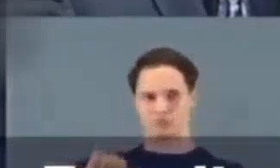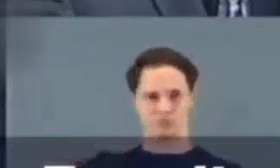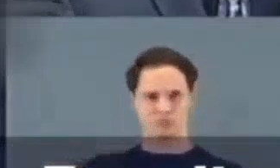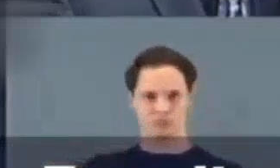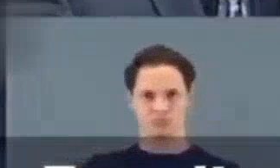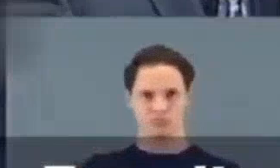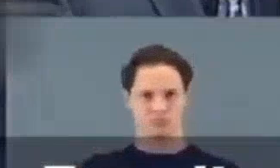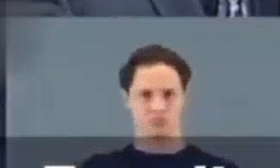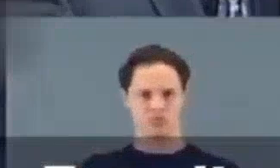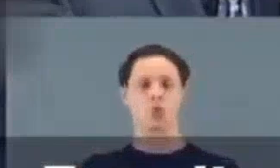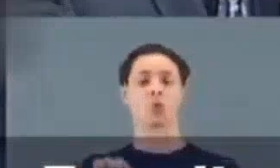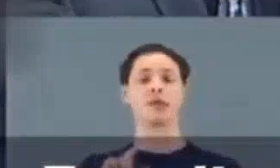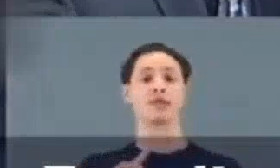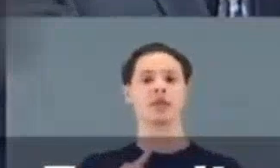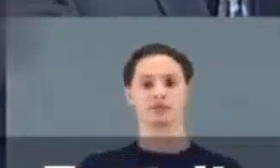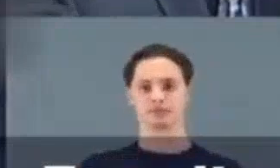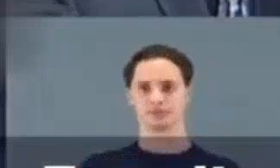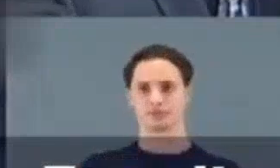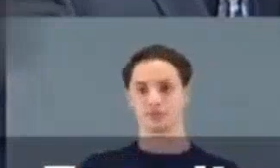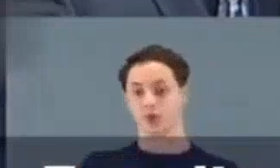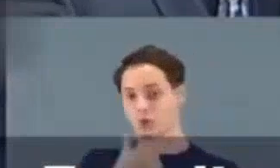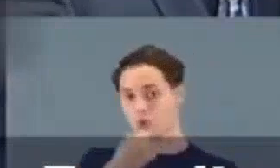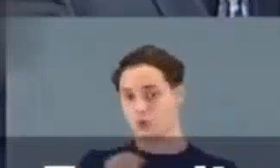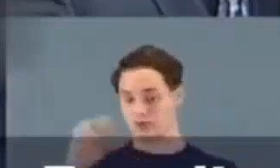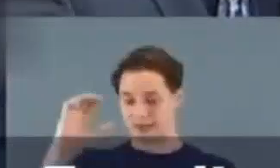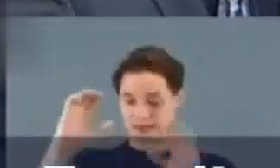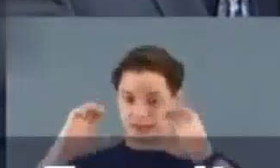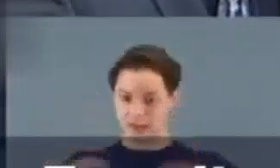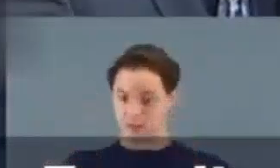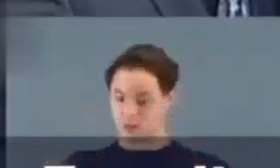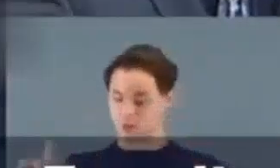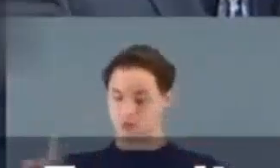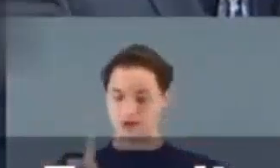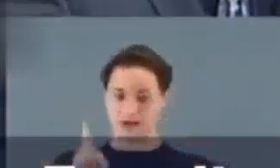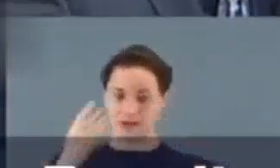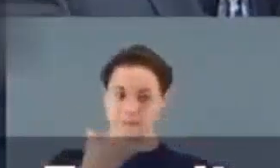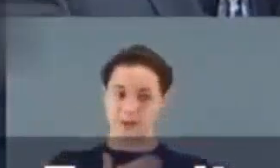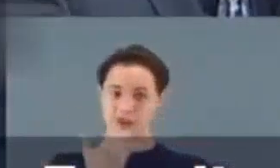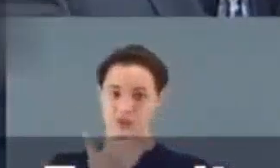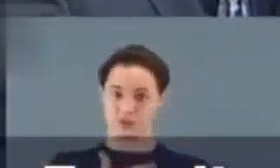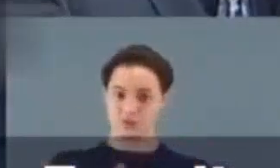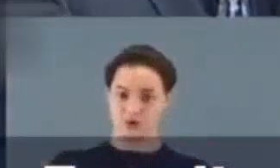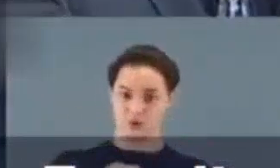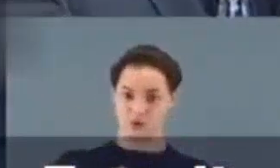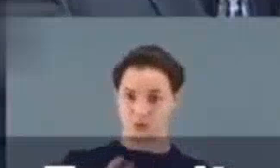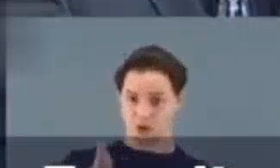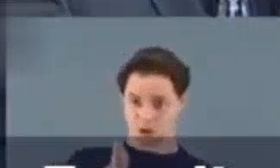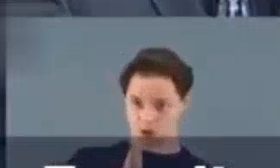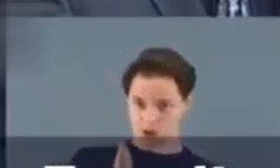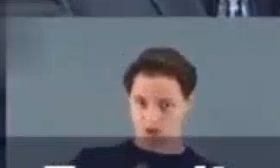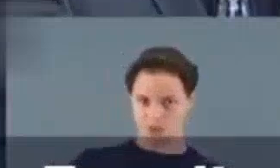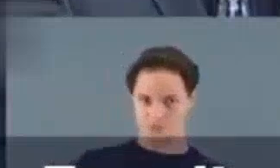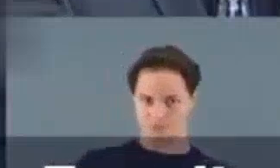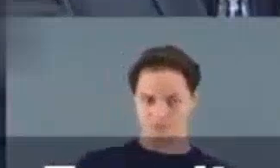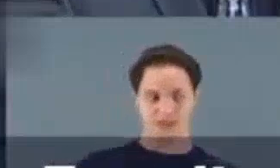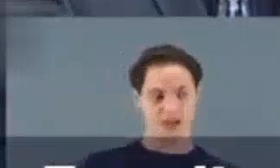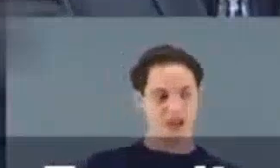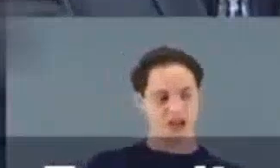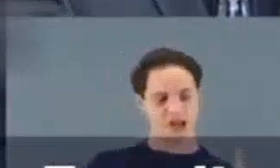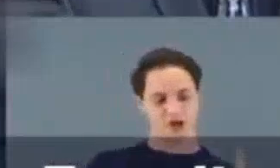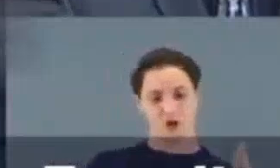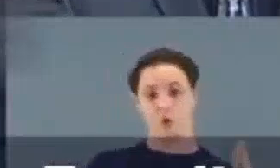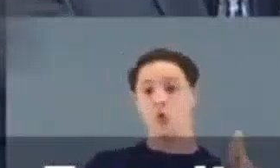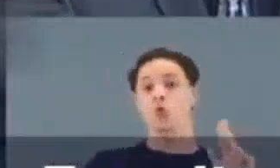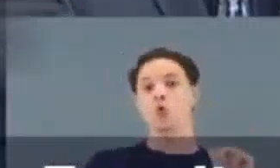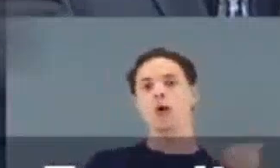aí? Veja bem, o cidadão entrou com uma ação contra a União pedindo R$20 mil. A AGU nunca me